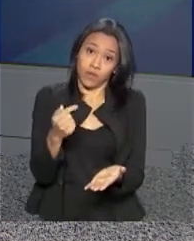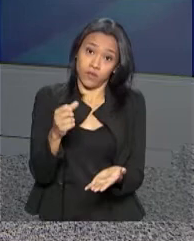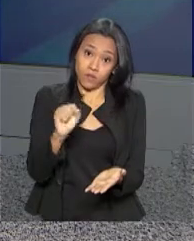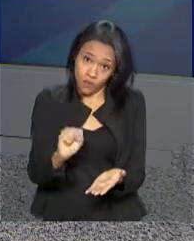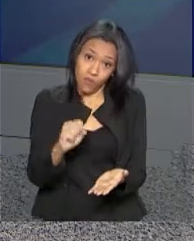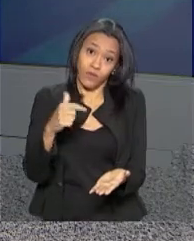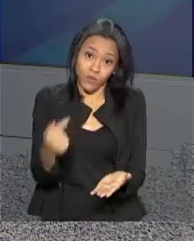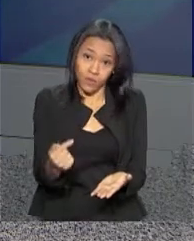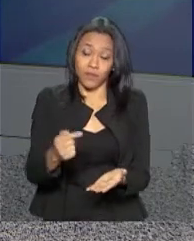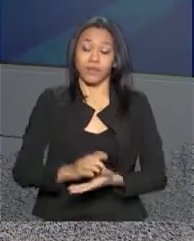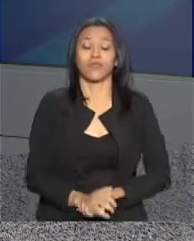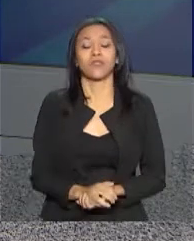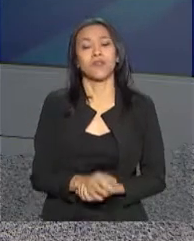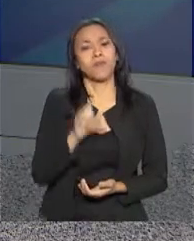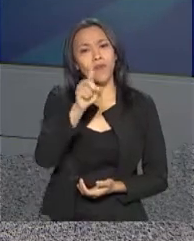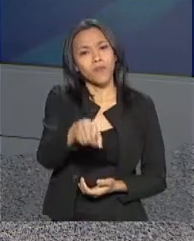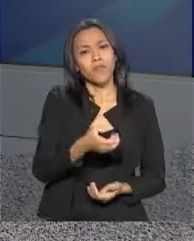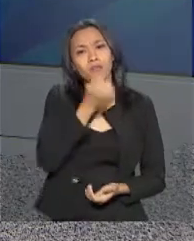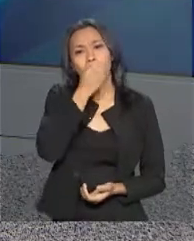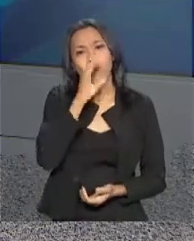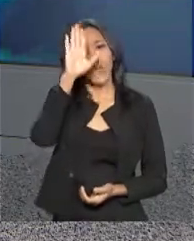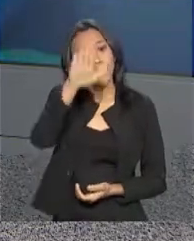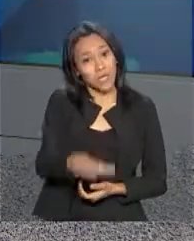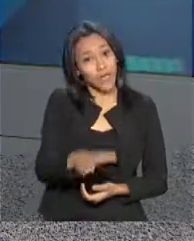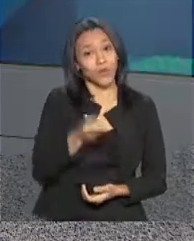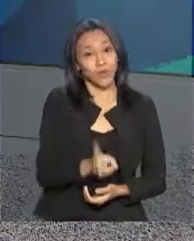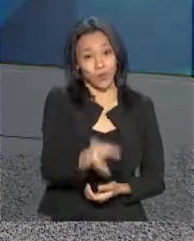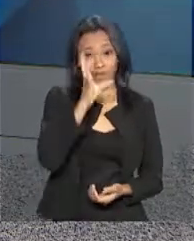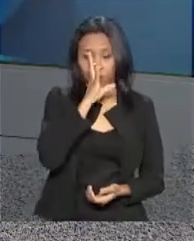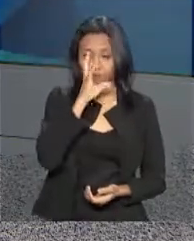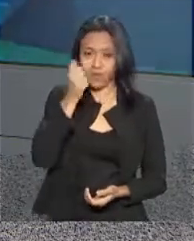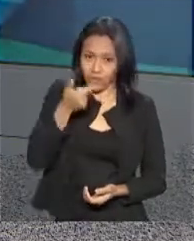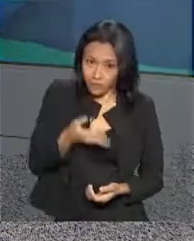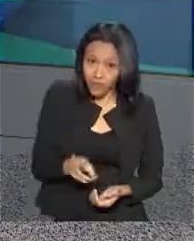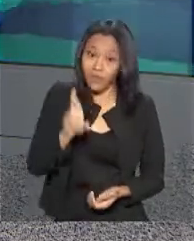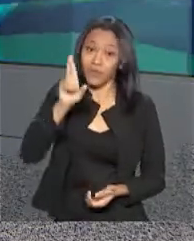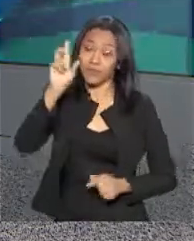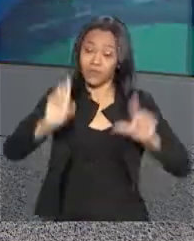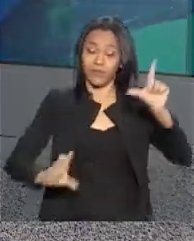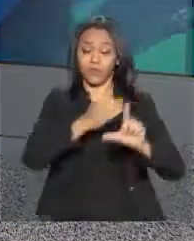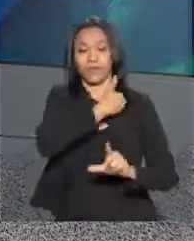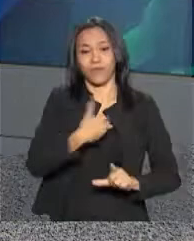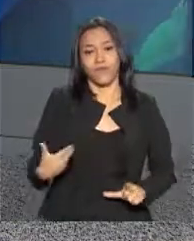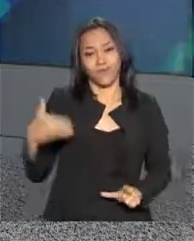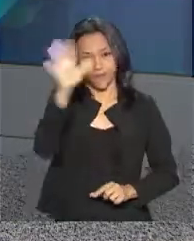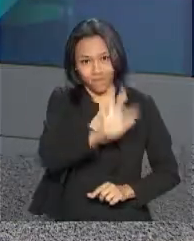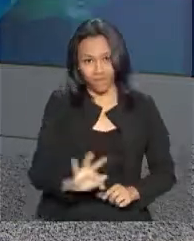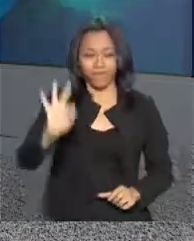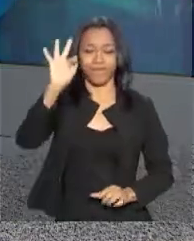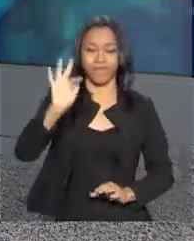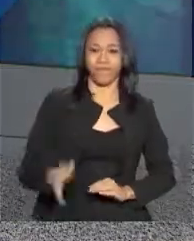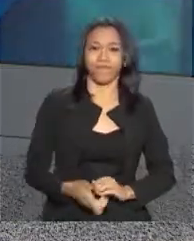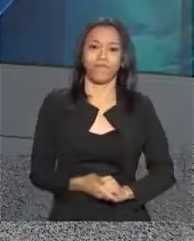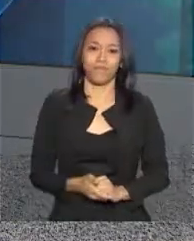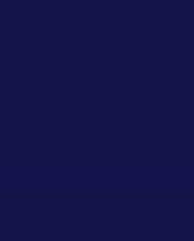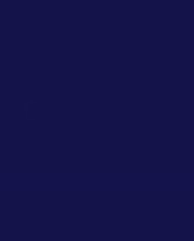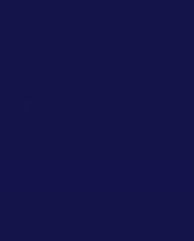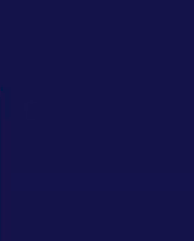787 pra você uma boa tarde e continue com a gente aqui na nbr a tv do governo federal